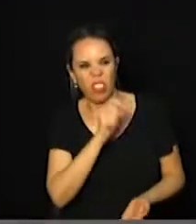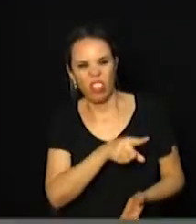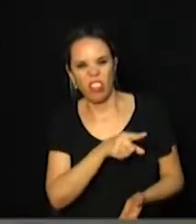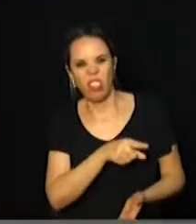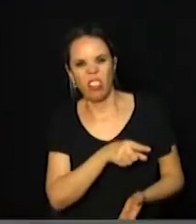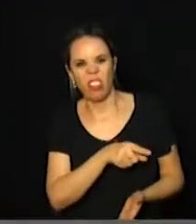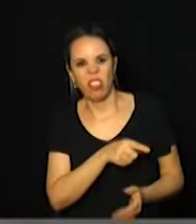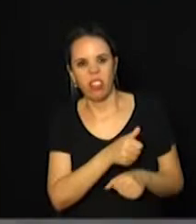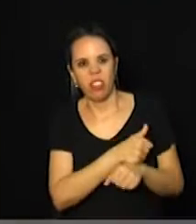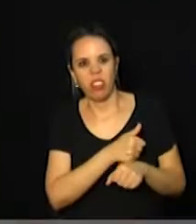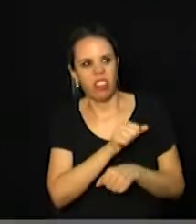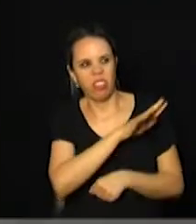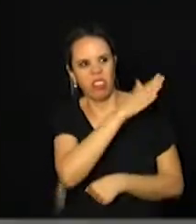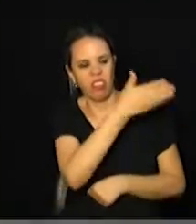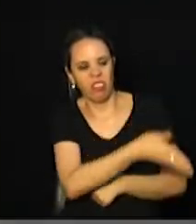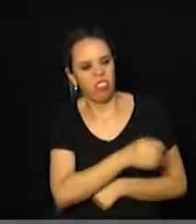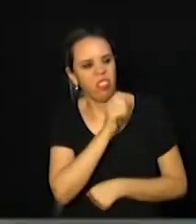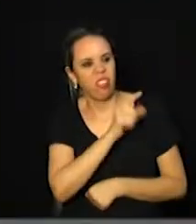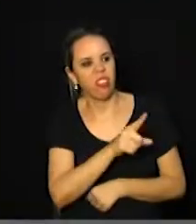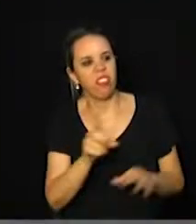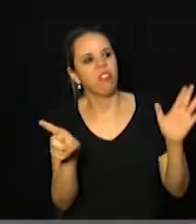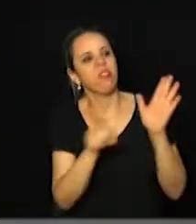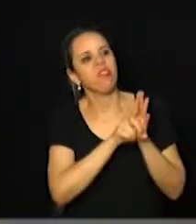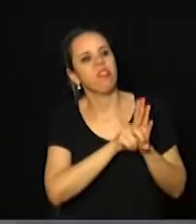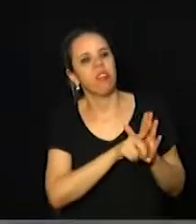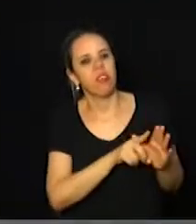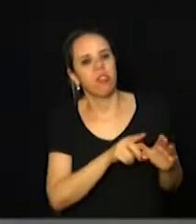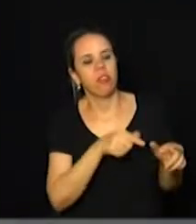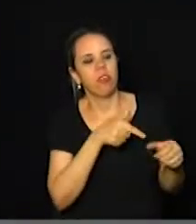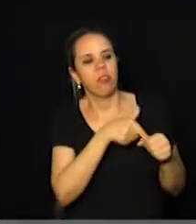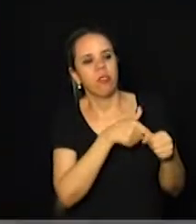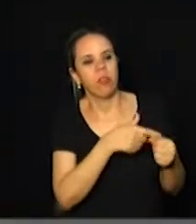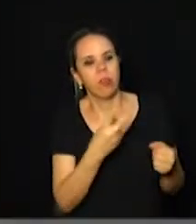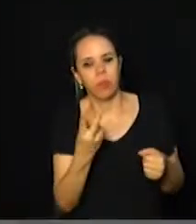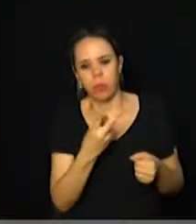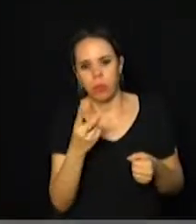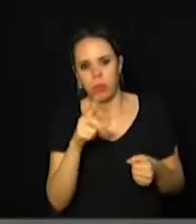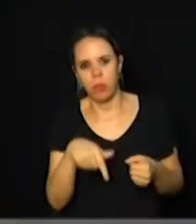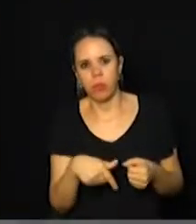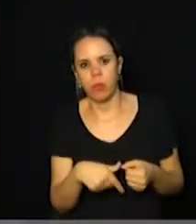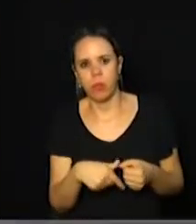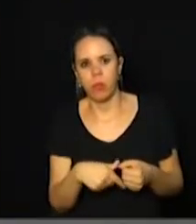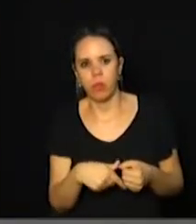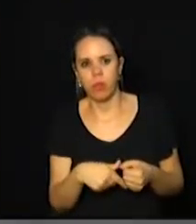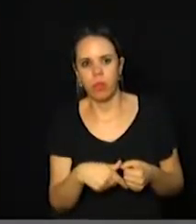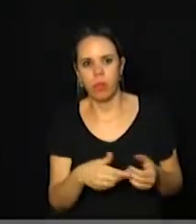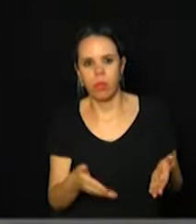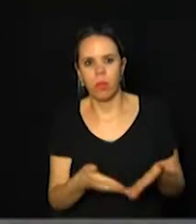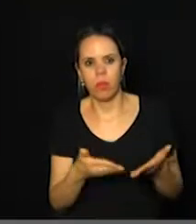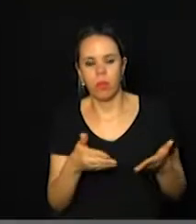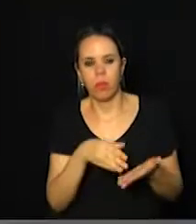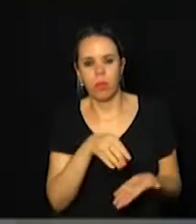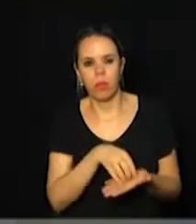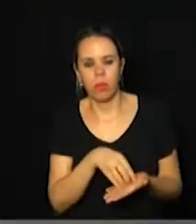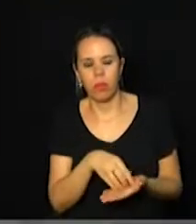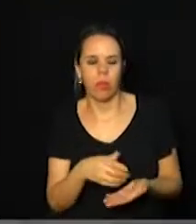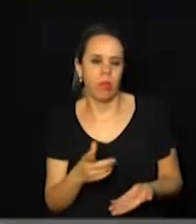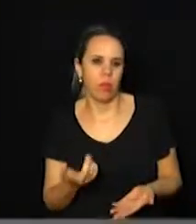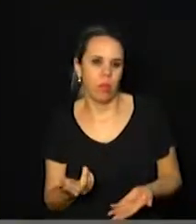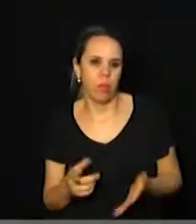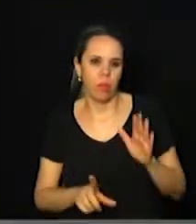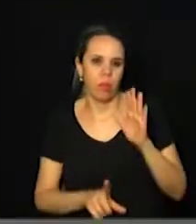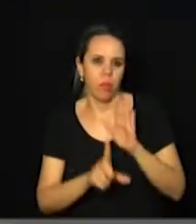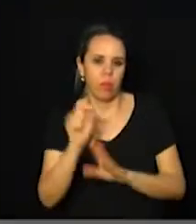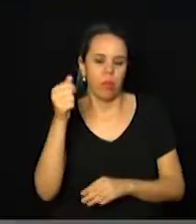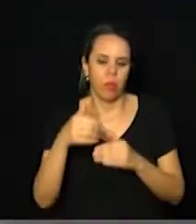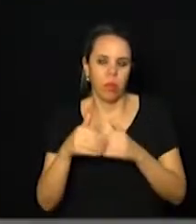que a gasolina tá caro antigo dono do posto e esses dois são os dois primos pobres dos Pobres do setor porque o